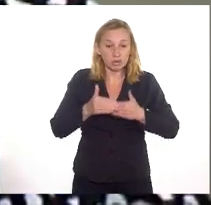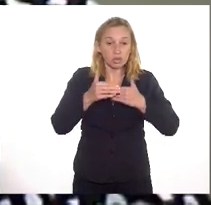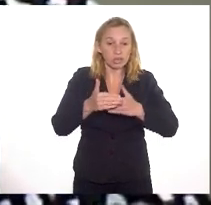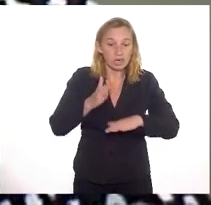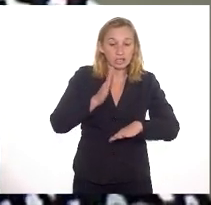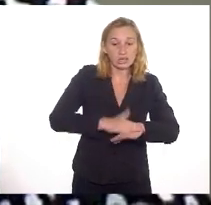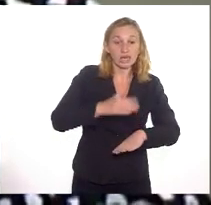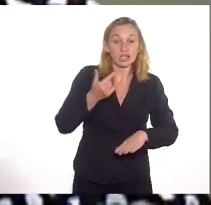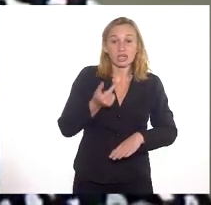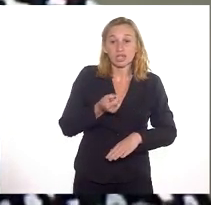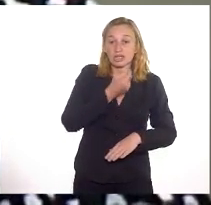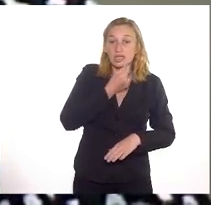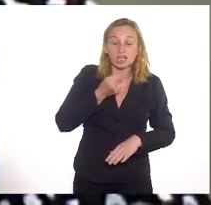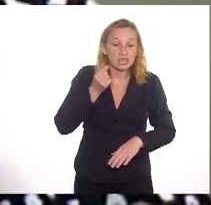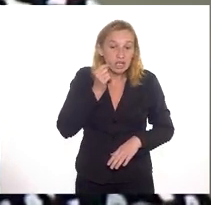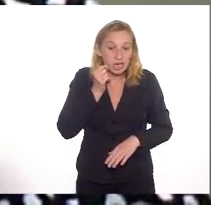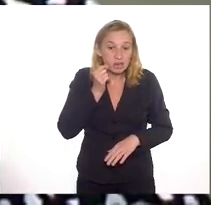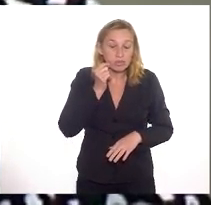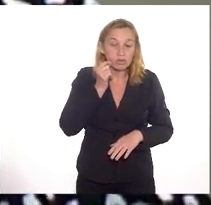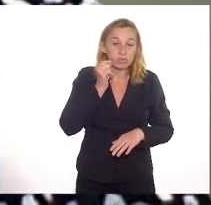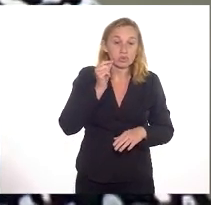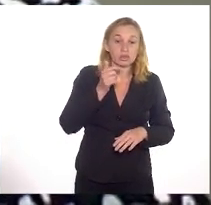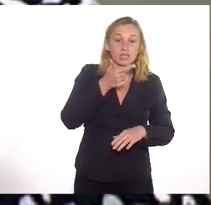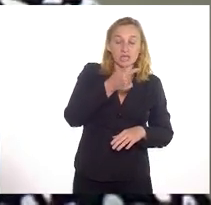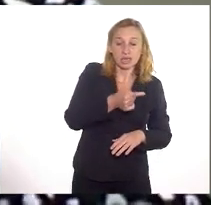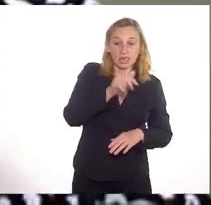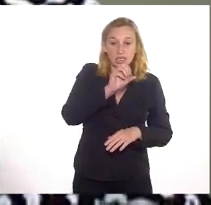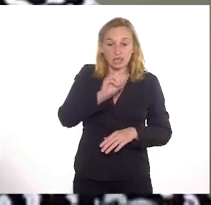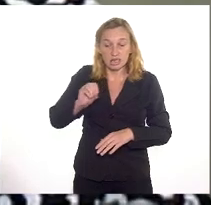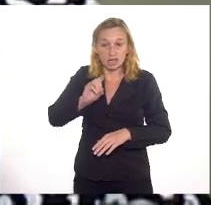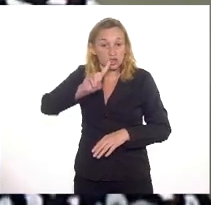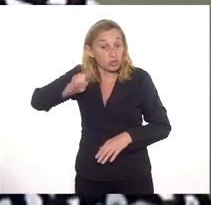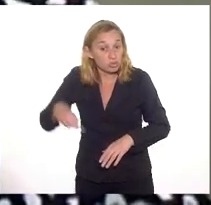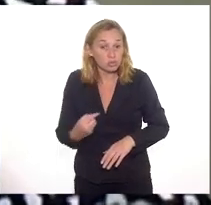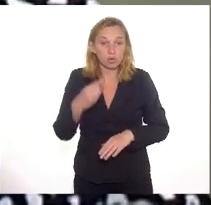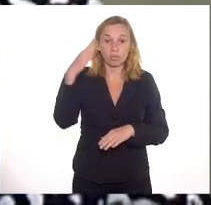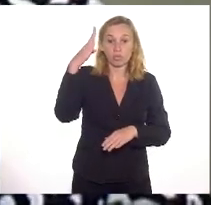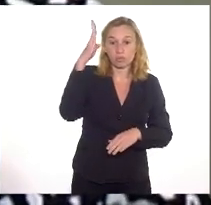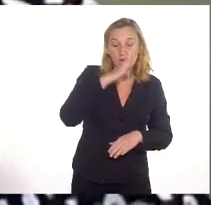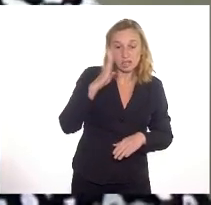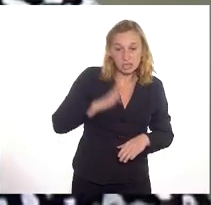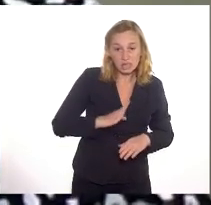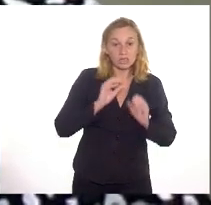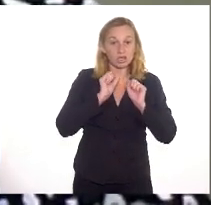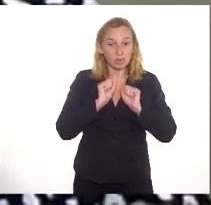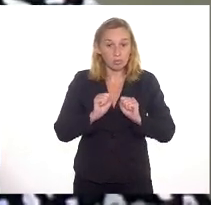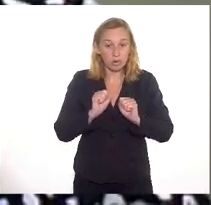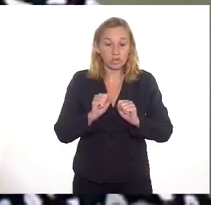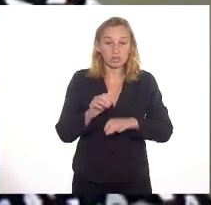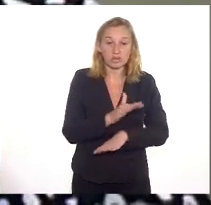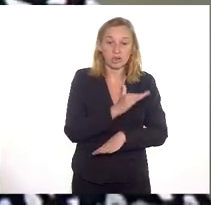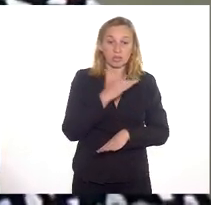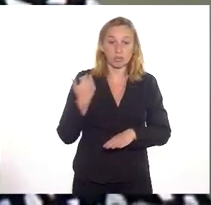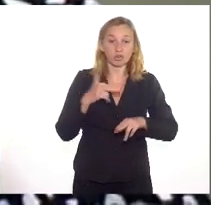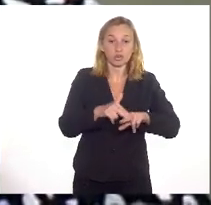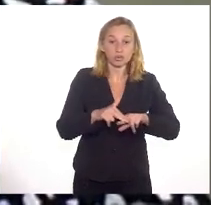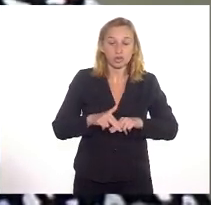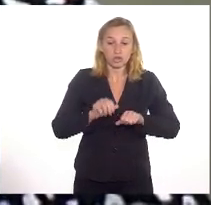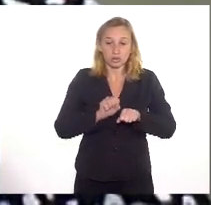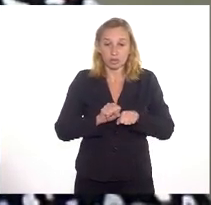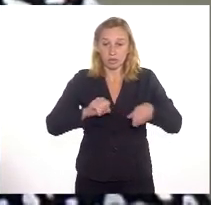setembro os indicadores de 700 mil brasileiros que podem vir a óbito em razão da pandemia